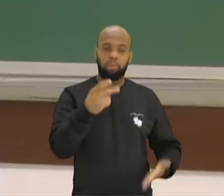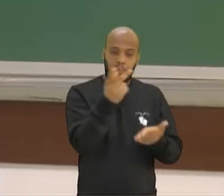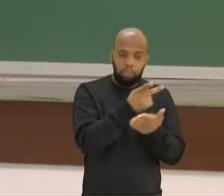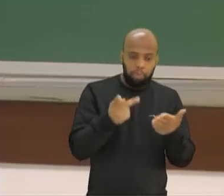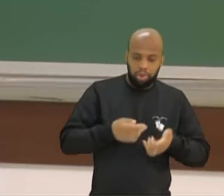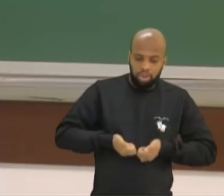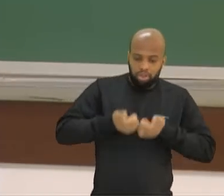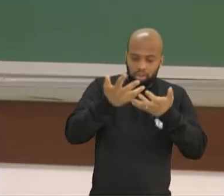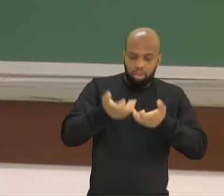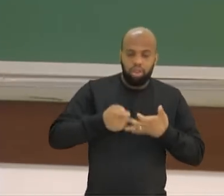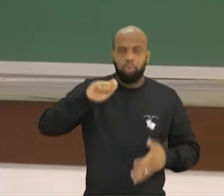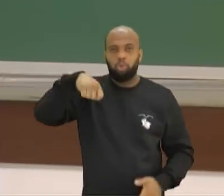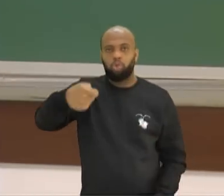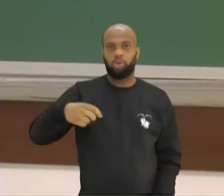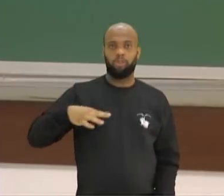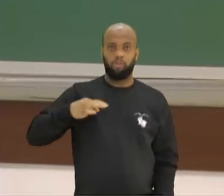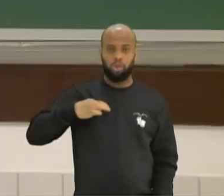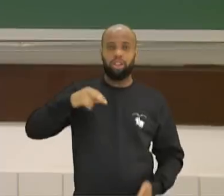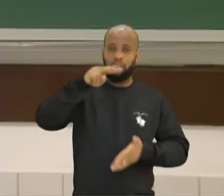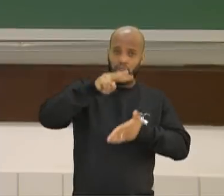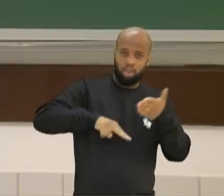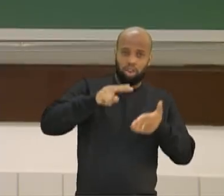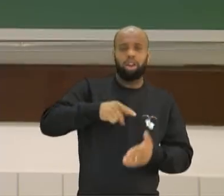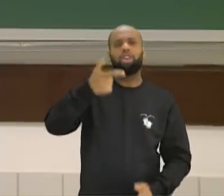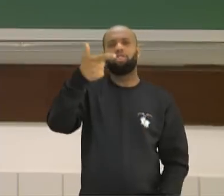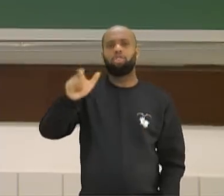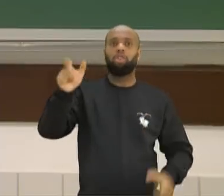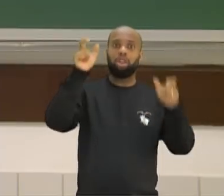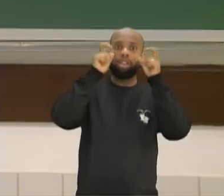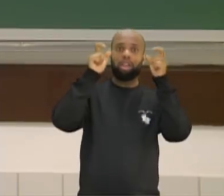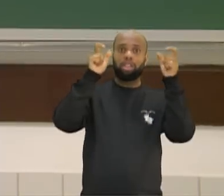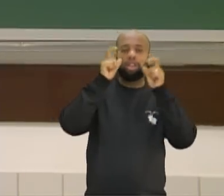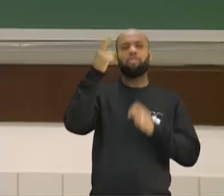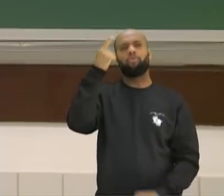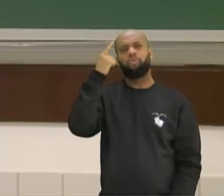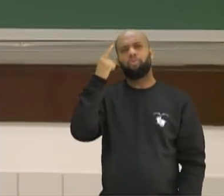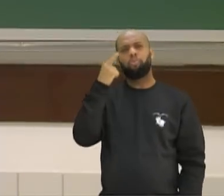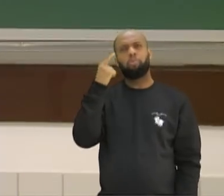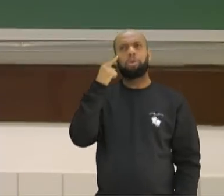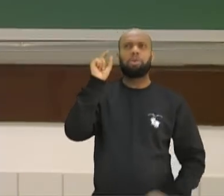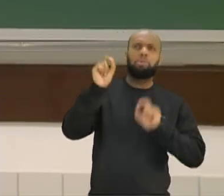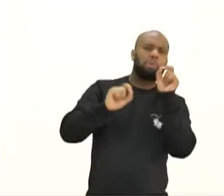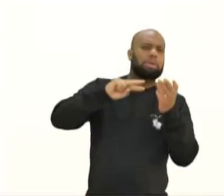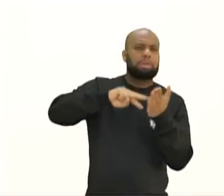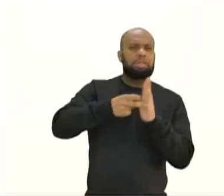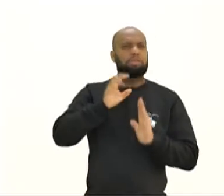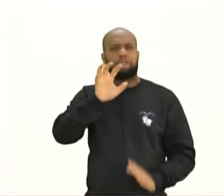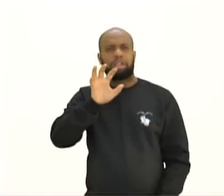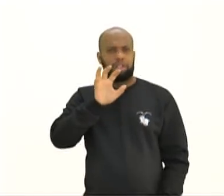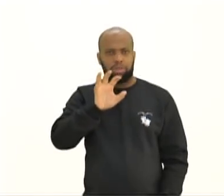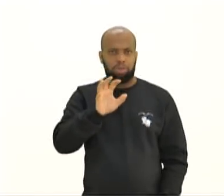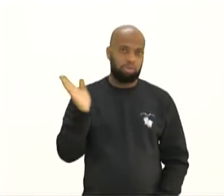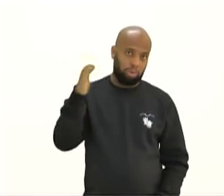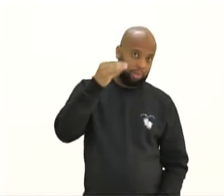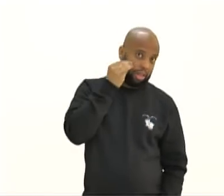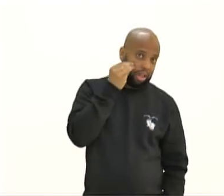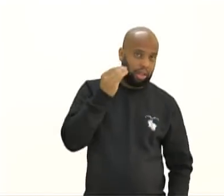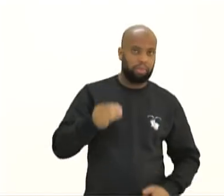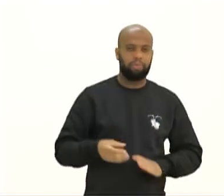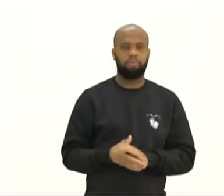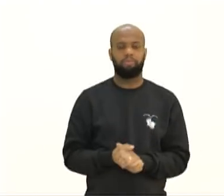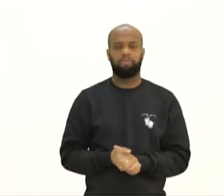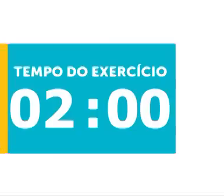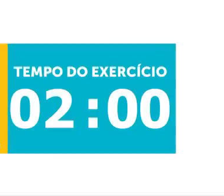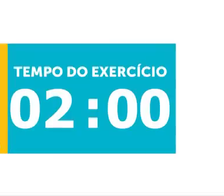poema sobre voluntários. Dá uma lida com atenção, vê o que quer dizer esse poema. Vamos lá?